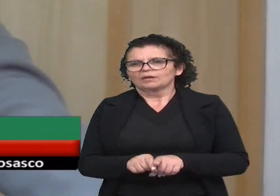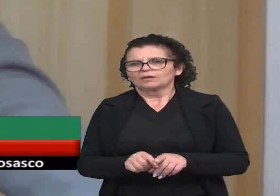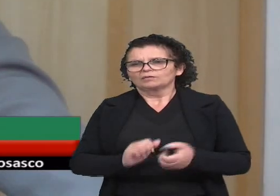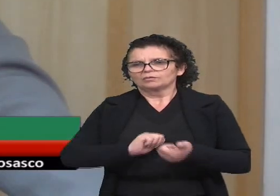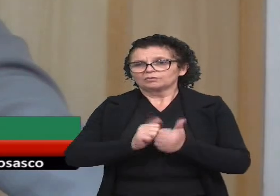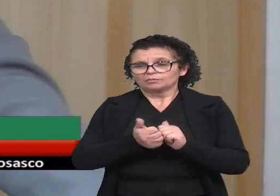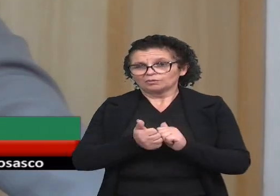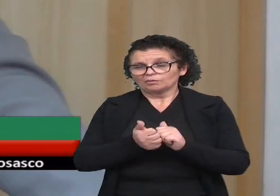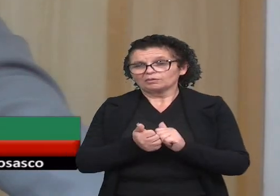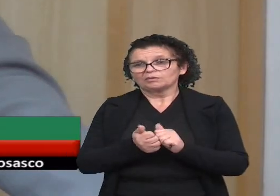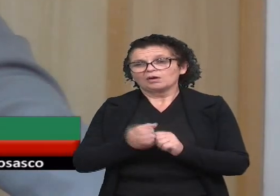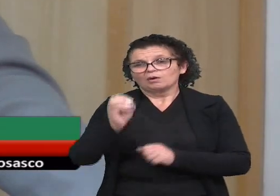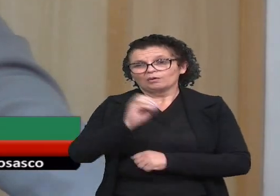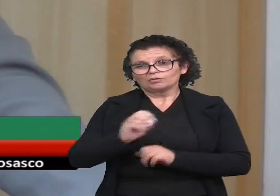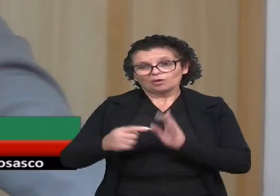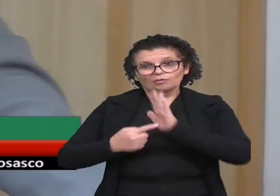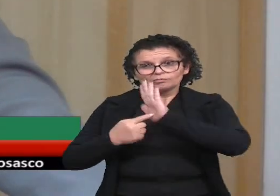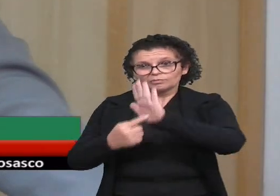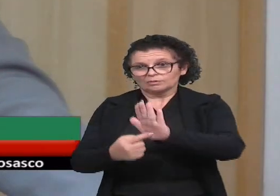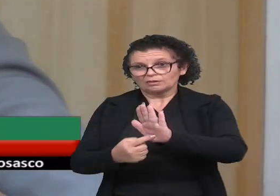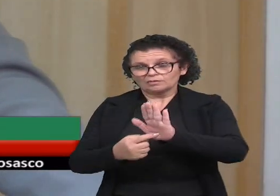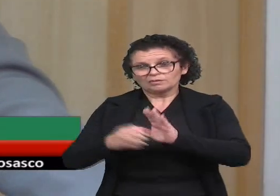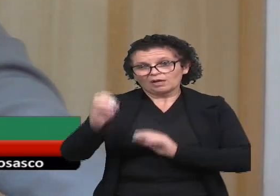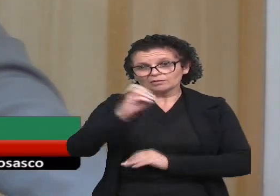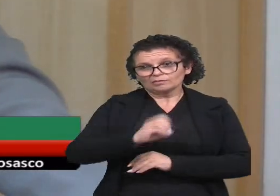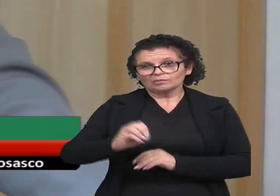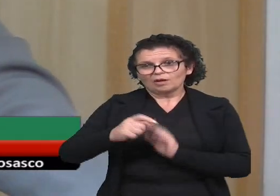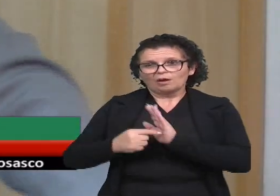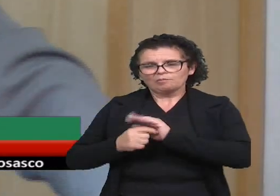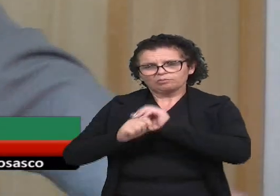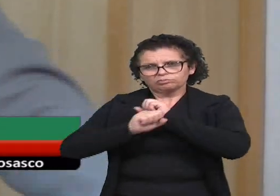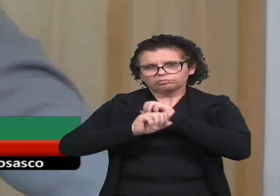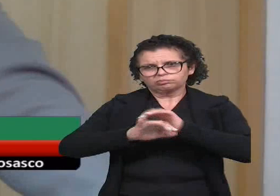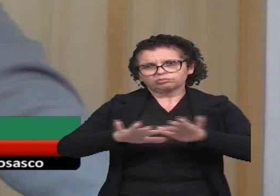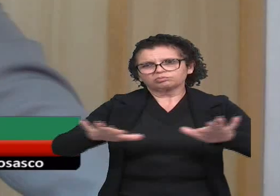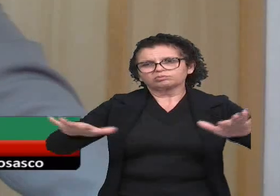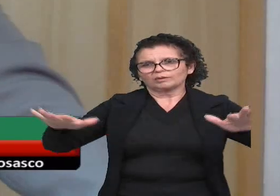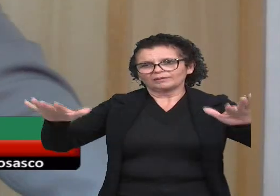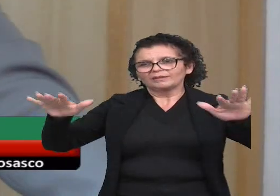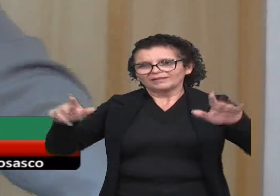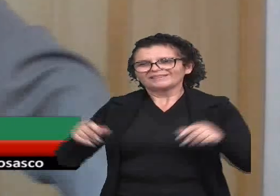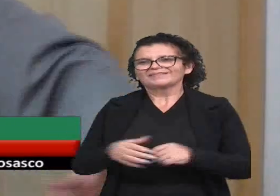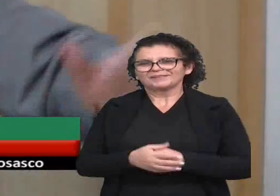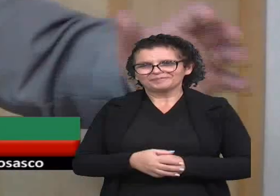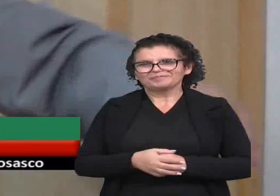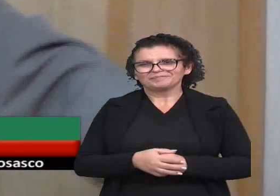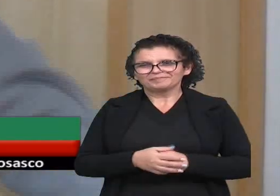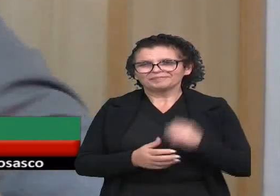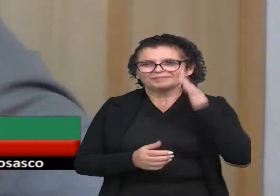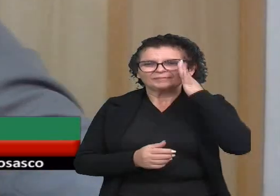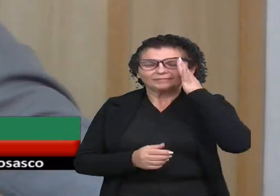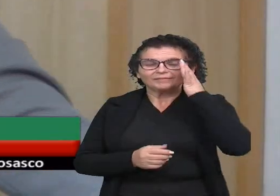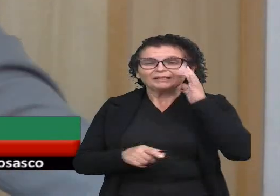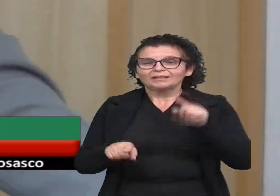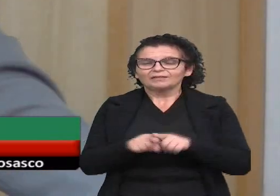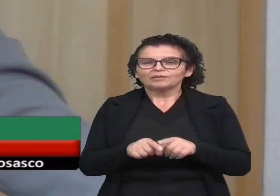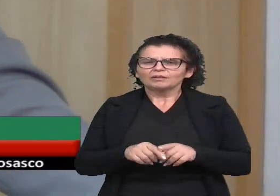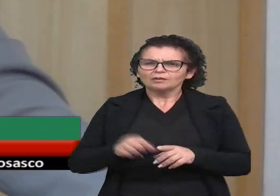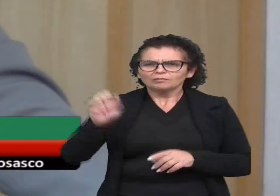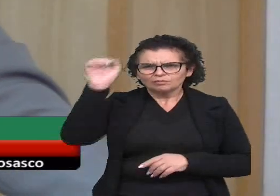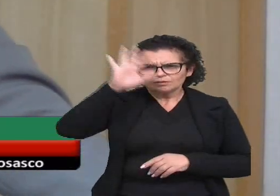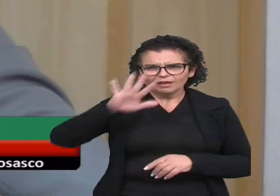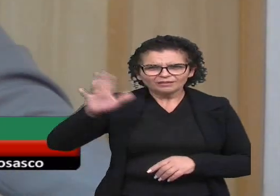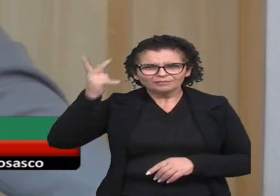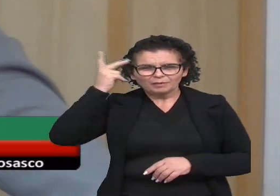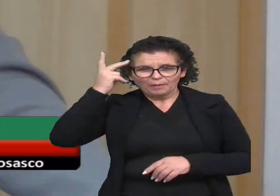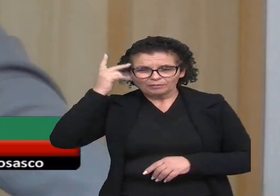futebol de Osasco e levando o nome da cidade de Osasco, além das fronteiras aqui do estado, porque hoje o